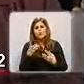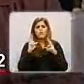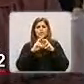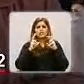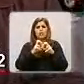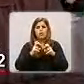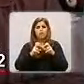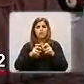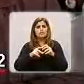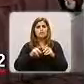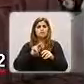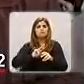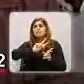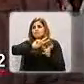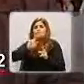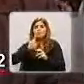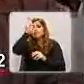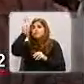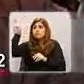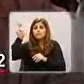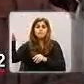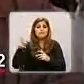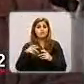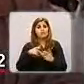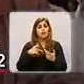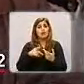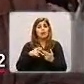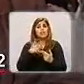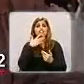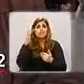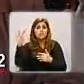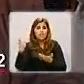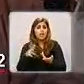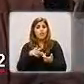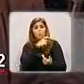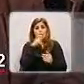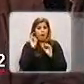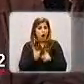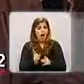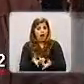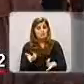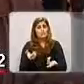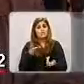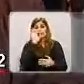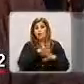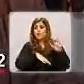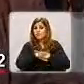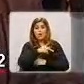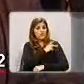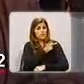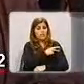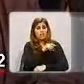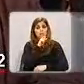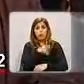nos próximos dias para atender a estes compromissos internacionais e caso não o façam, poderá a própria Universidade